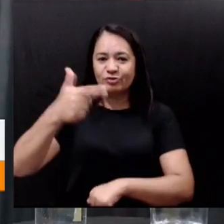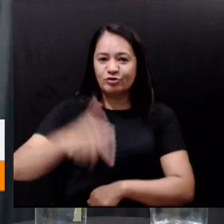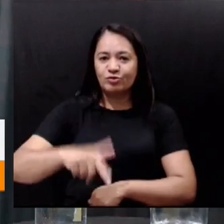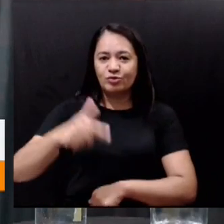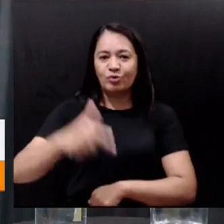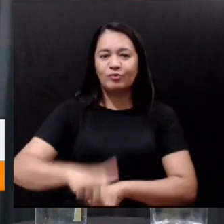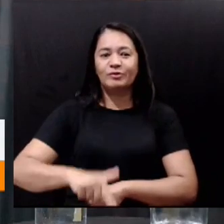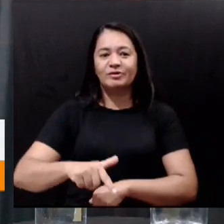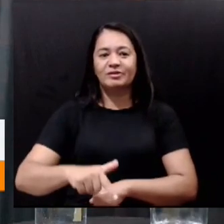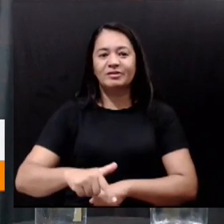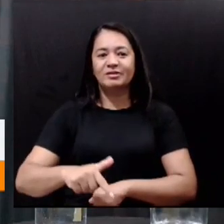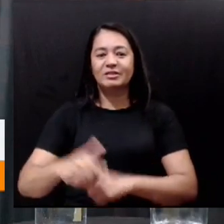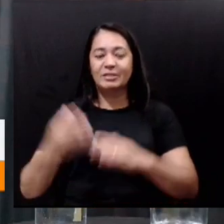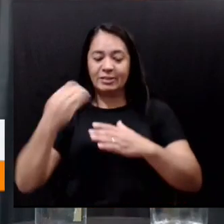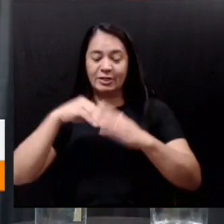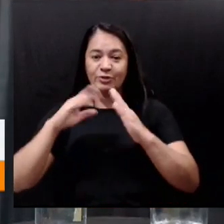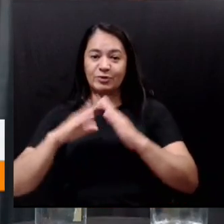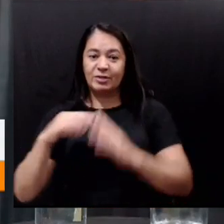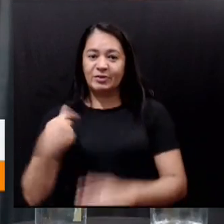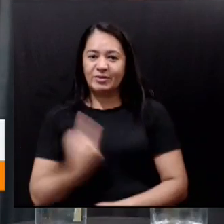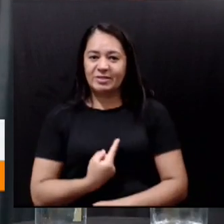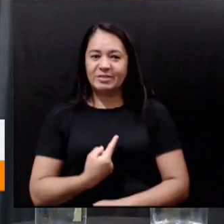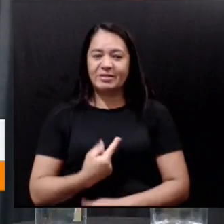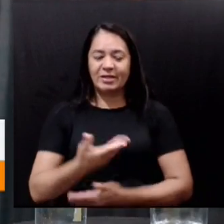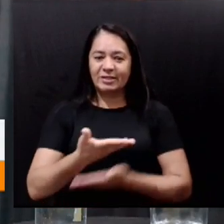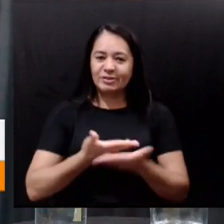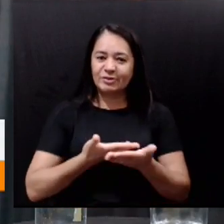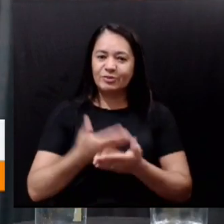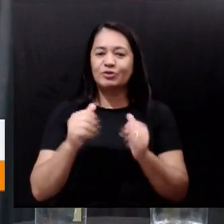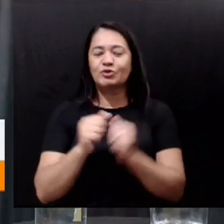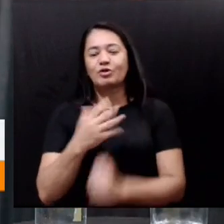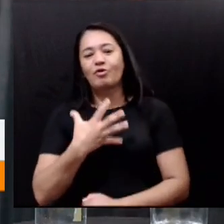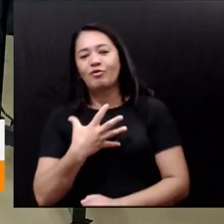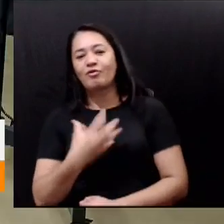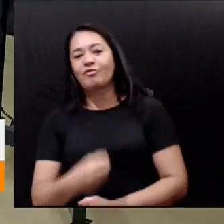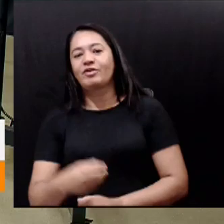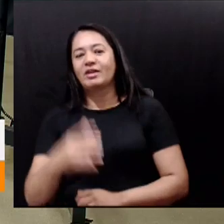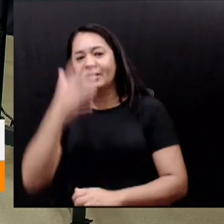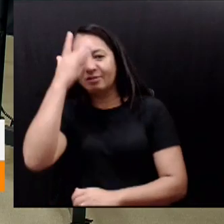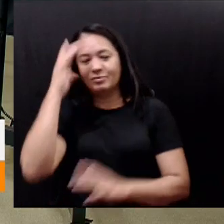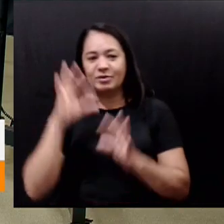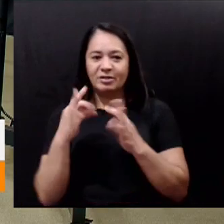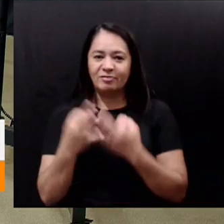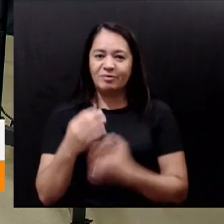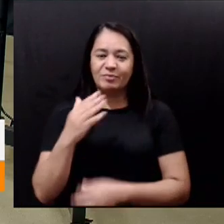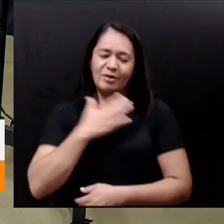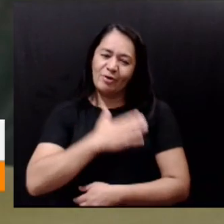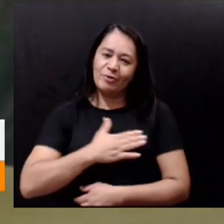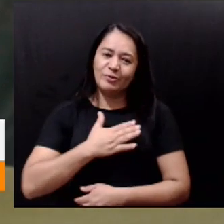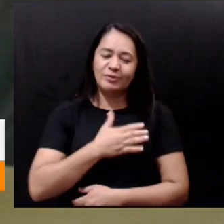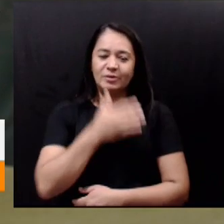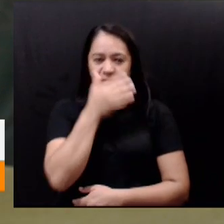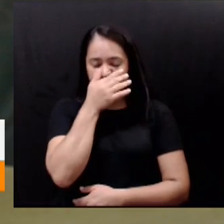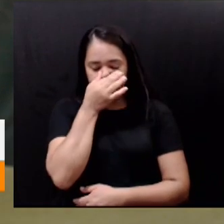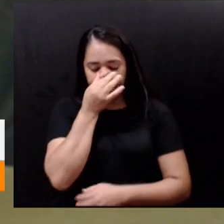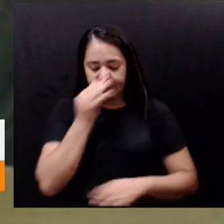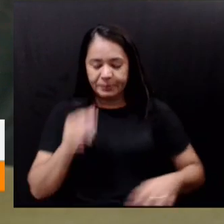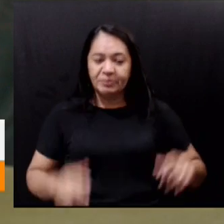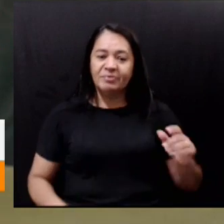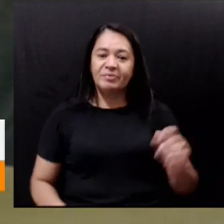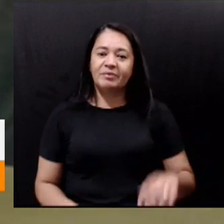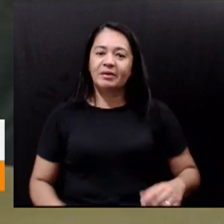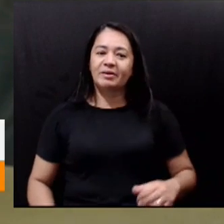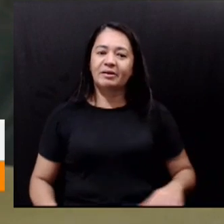as pessoas que convivem com a gente, filhos e tudo mais, porque certamente é algo muito gostoso. É bem interessante, né, essa questão aí, a